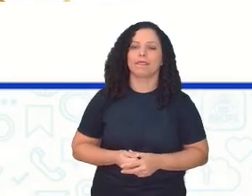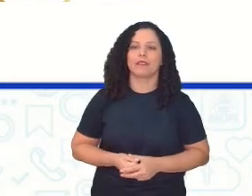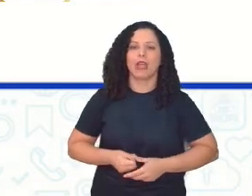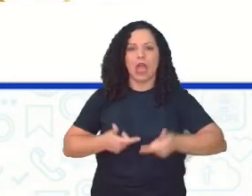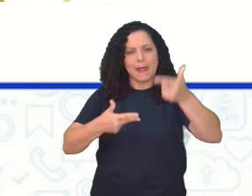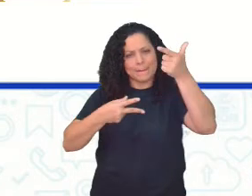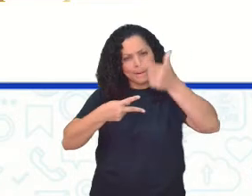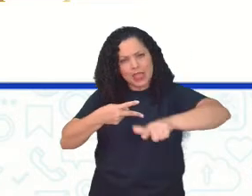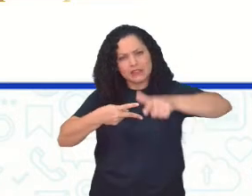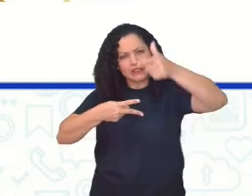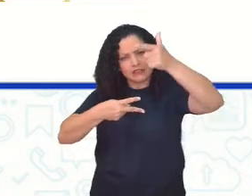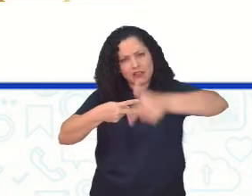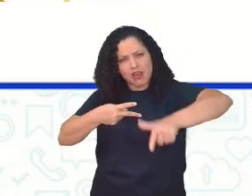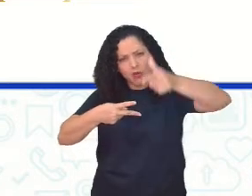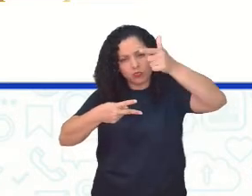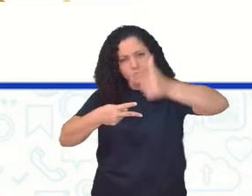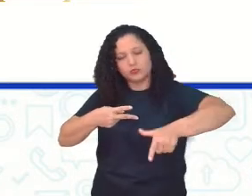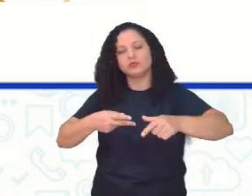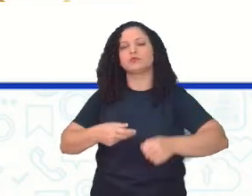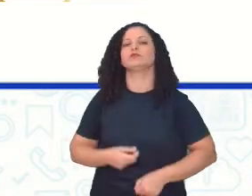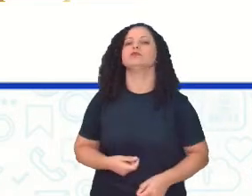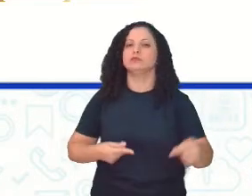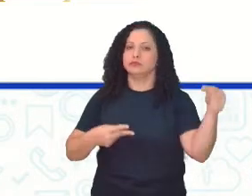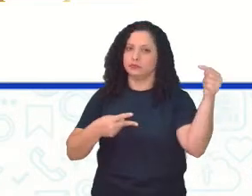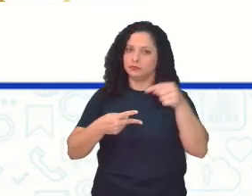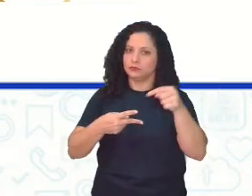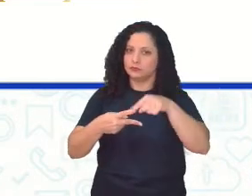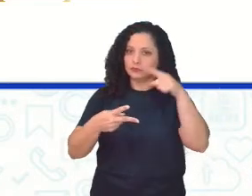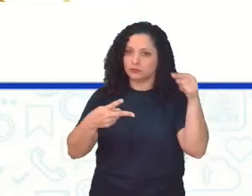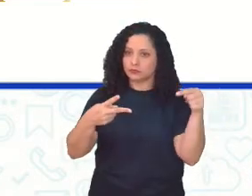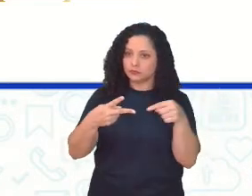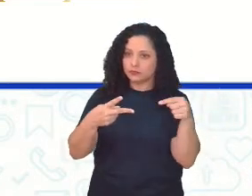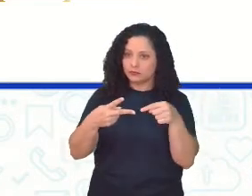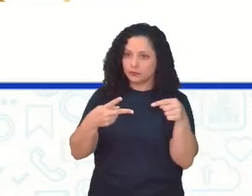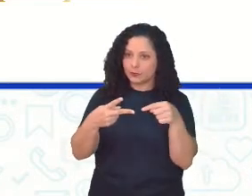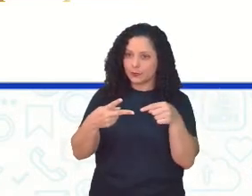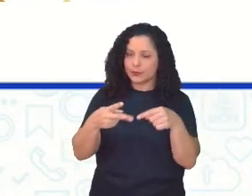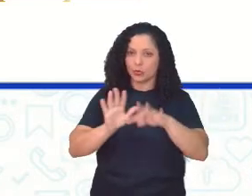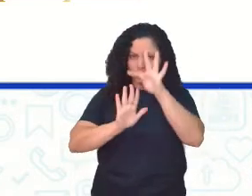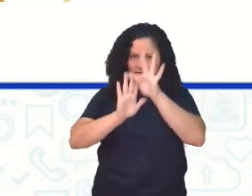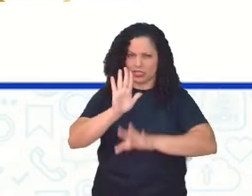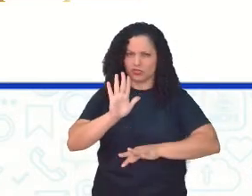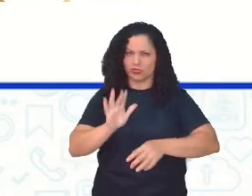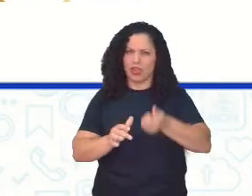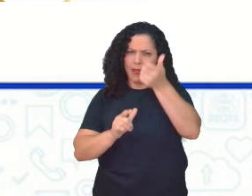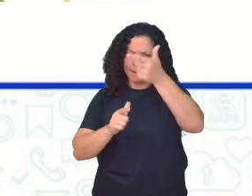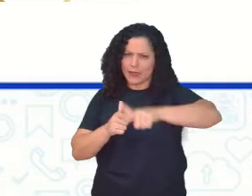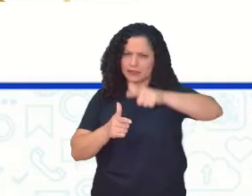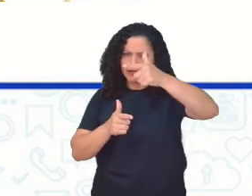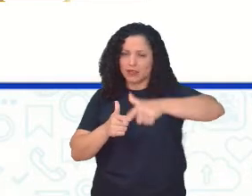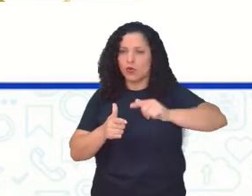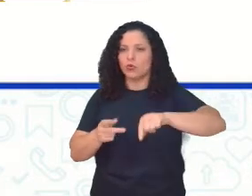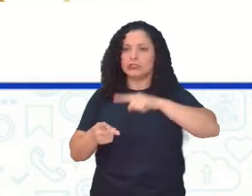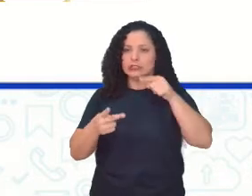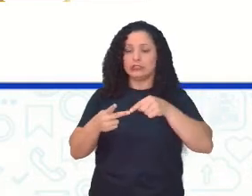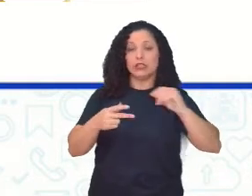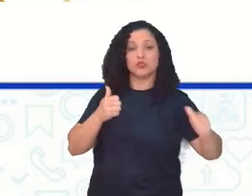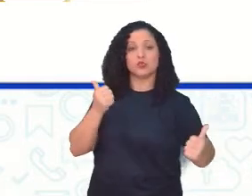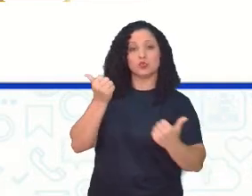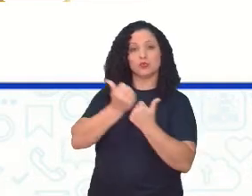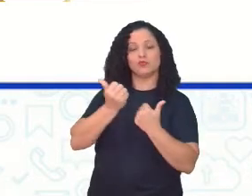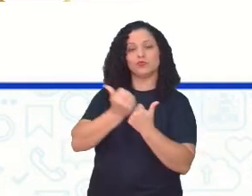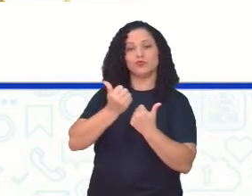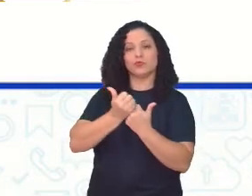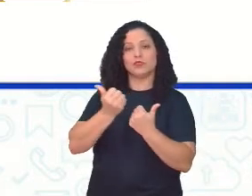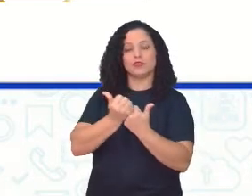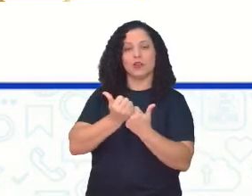A repetição da mesma unidade lexical ao longo do texto ou a sua substituição